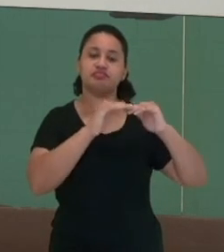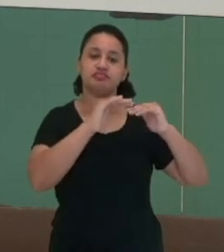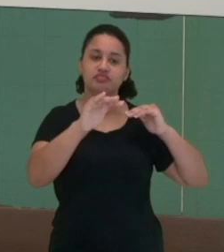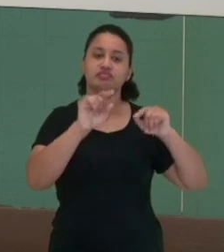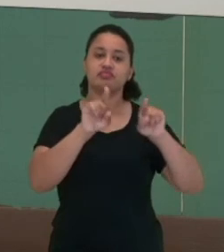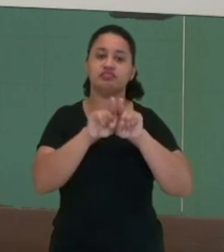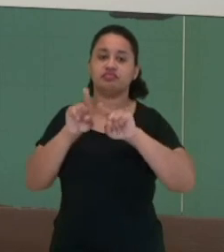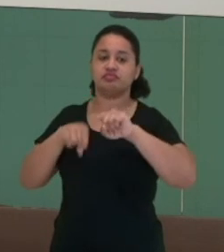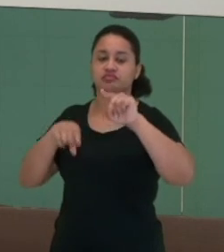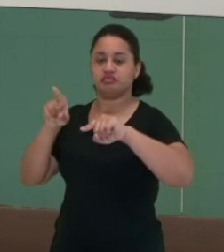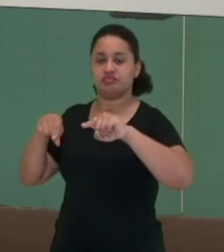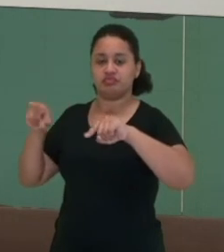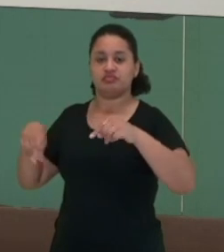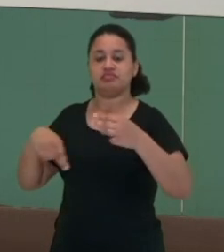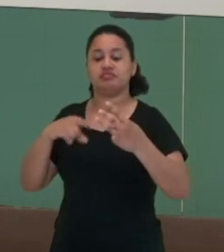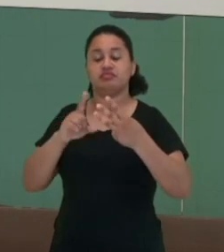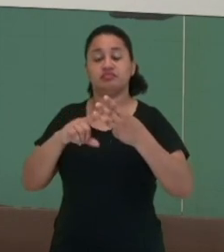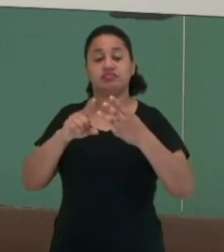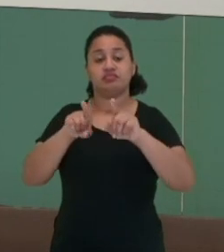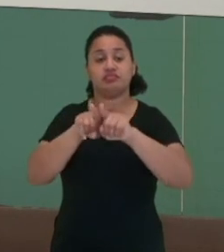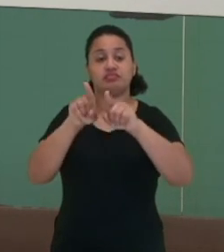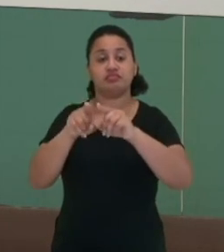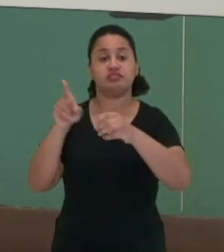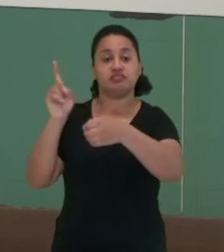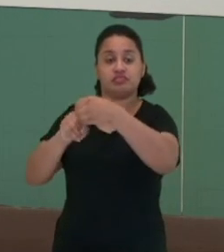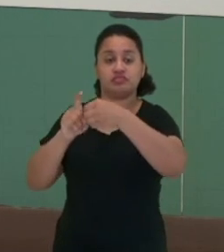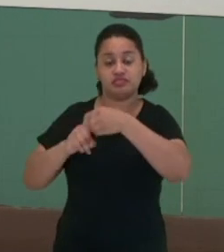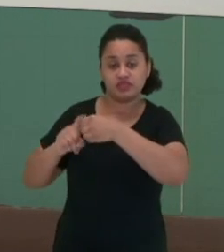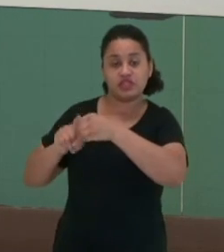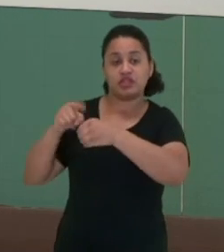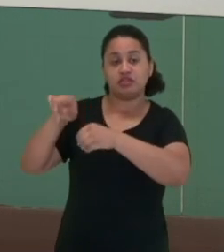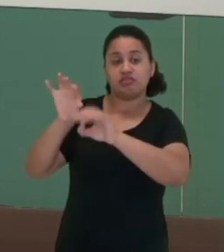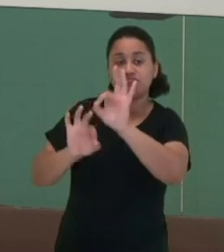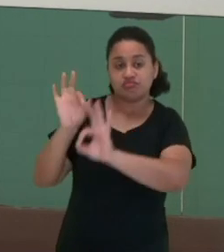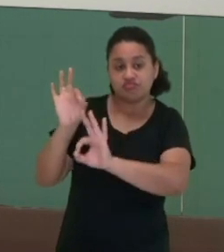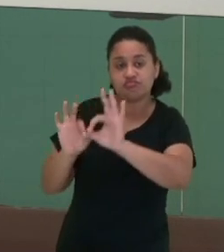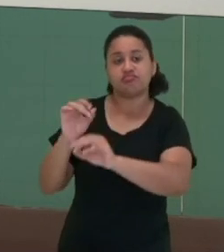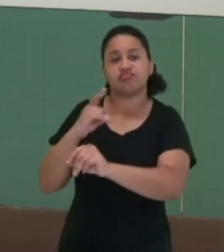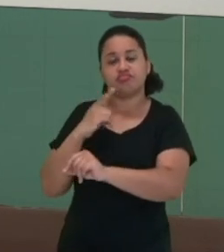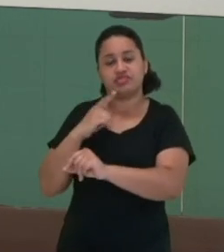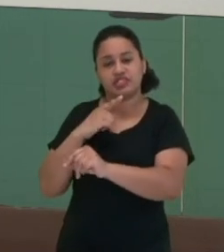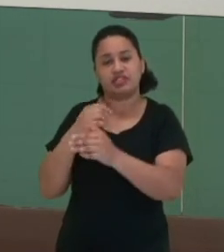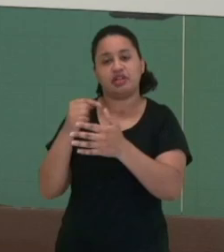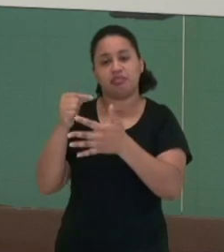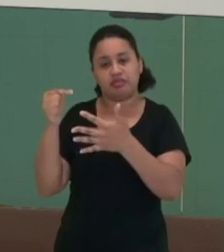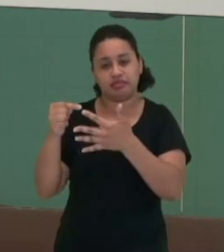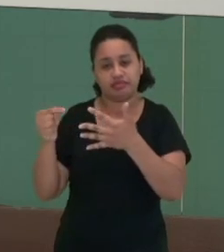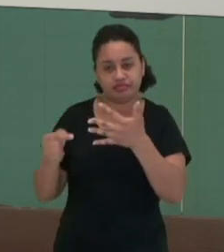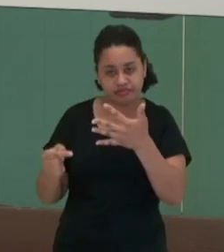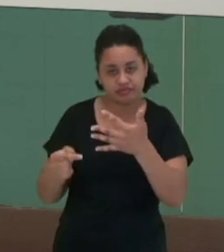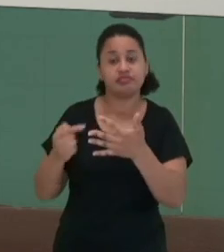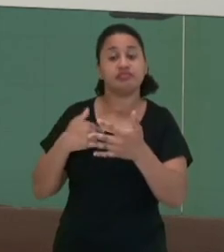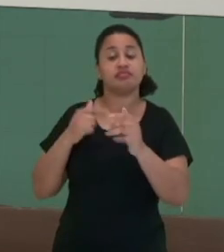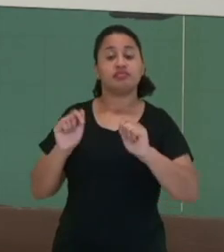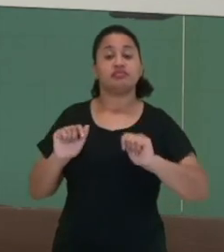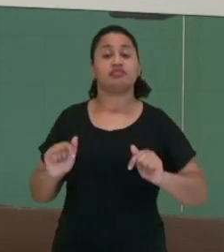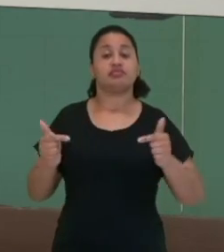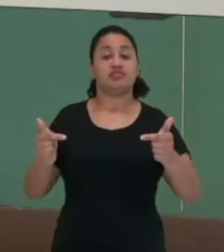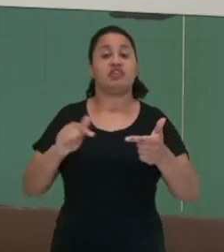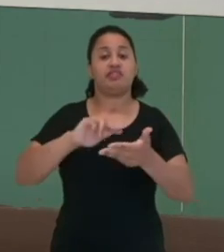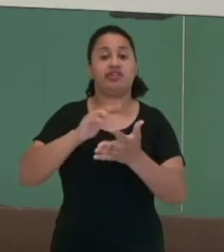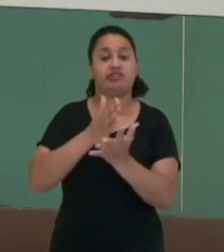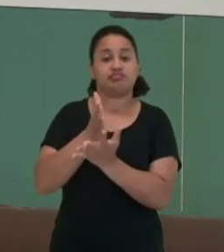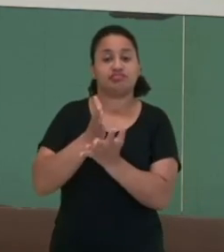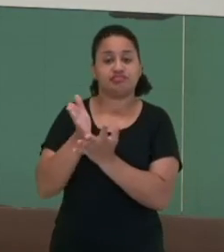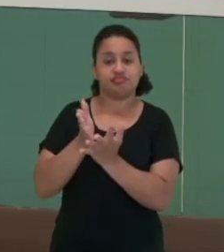os variáveis, e falamos que as cooperativas são organizações que possuem princípios e que podem atuar em